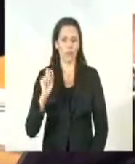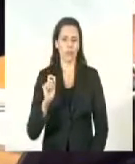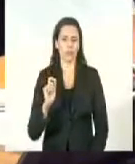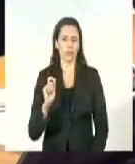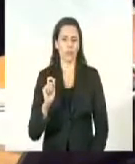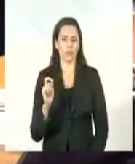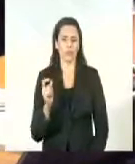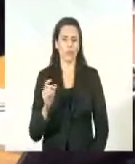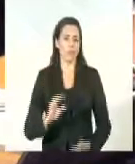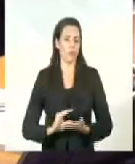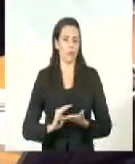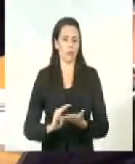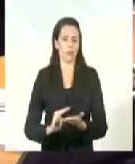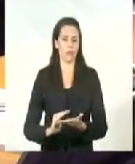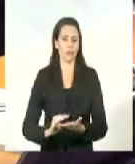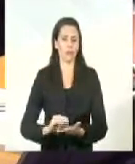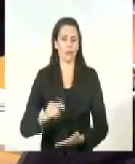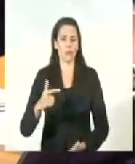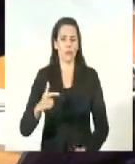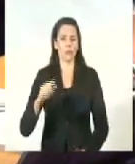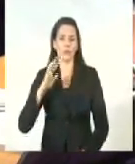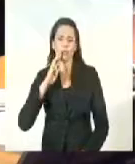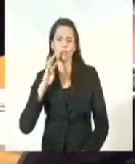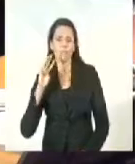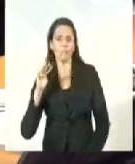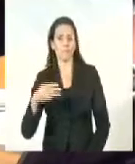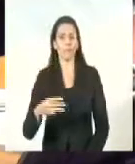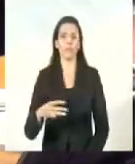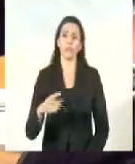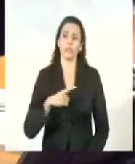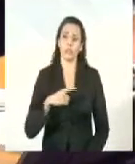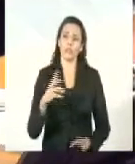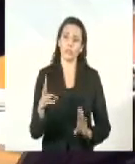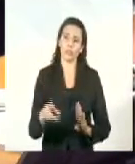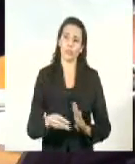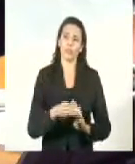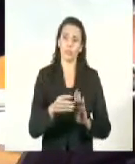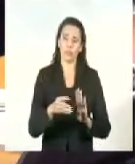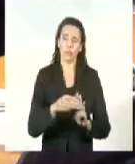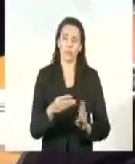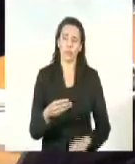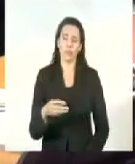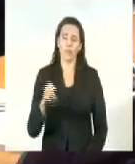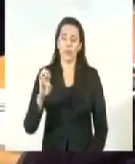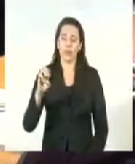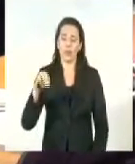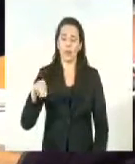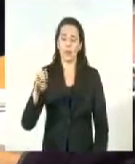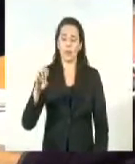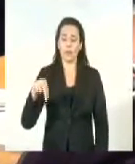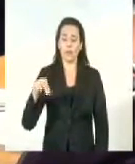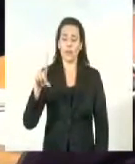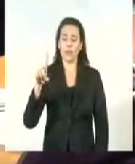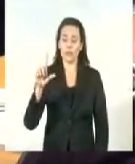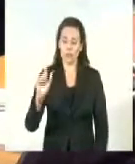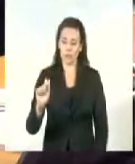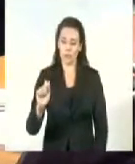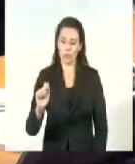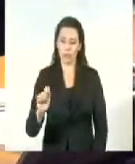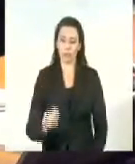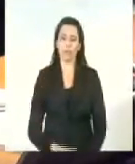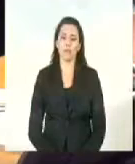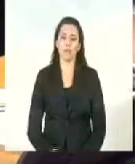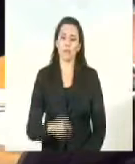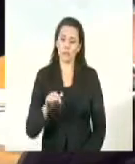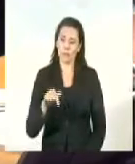também estão incluídas as emendas parlamentares. E aí queria fazer uma pergunta ao deputado Edilásio e ao deputado